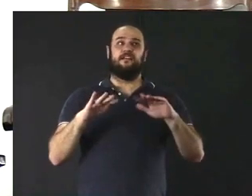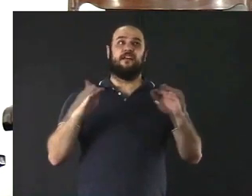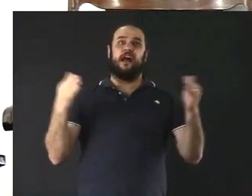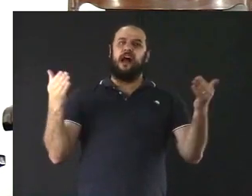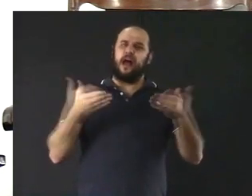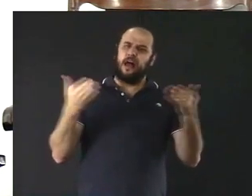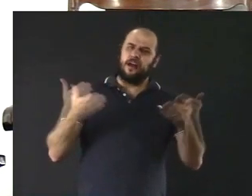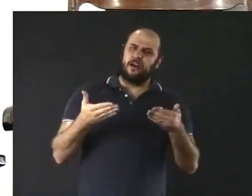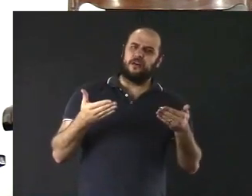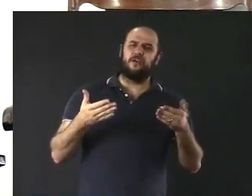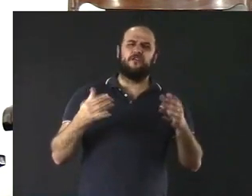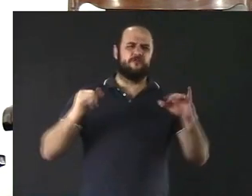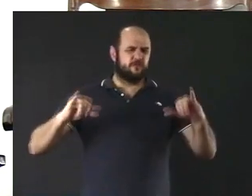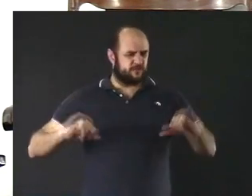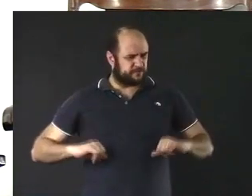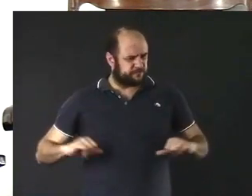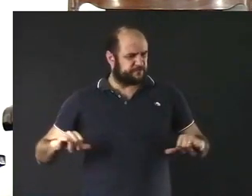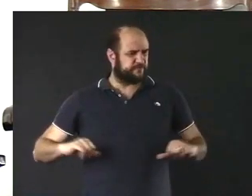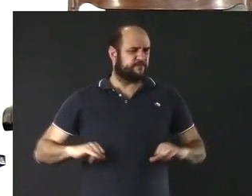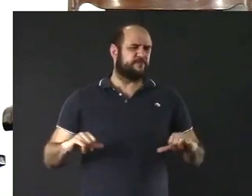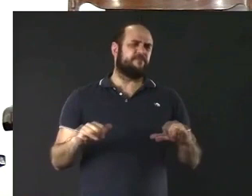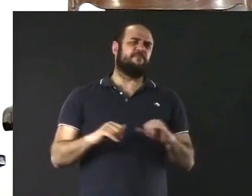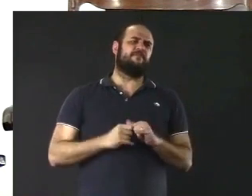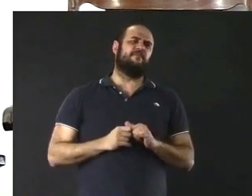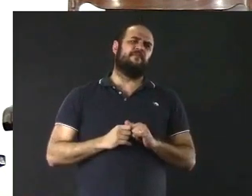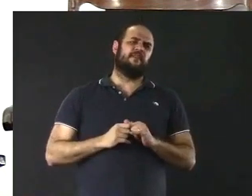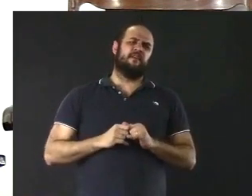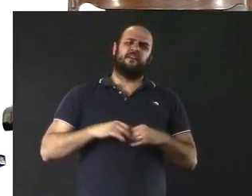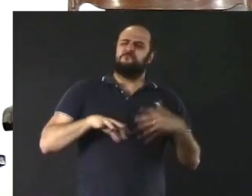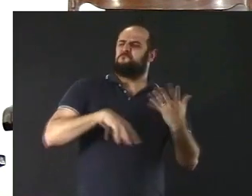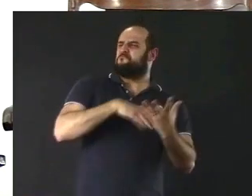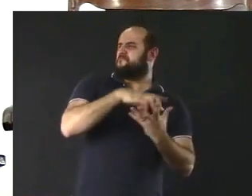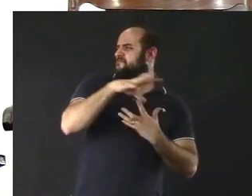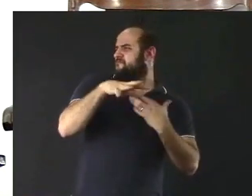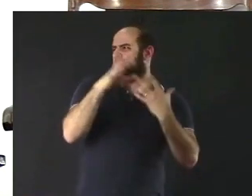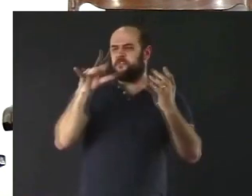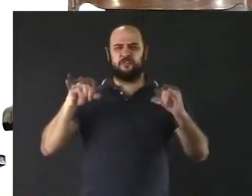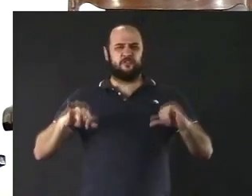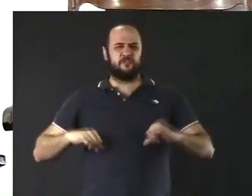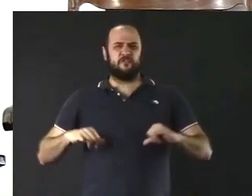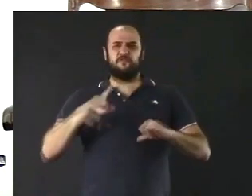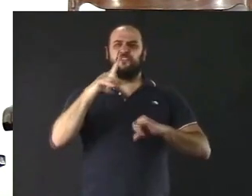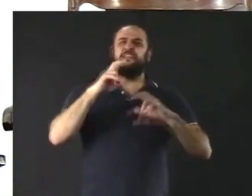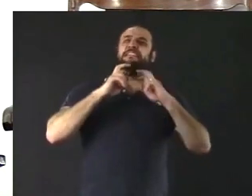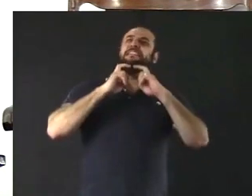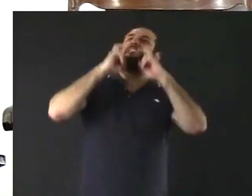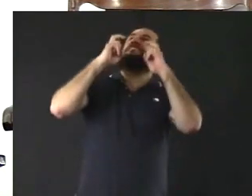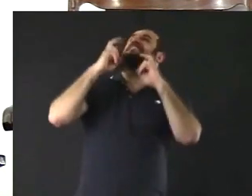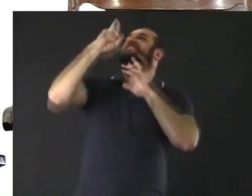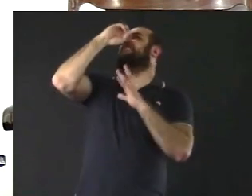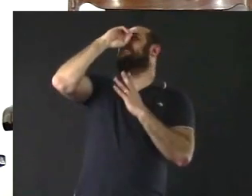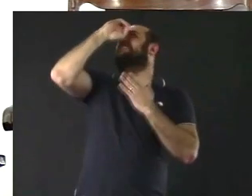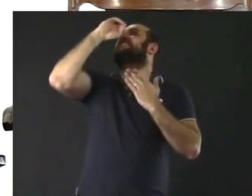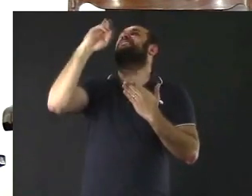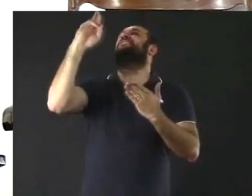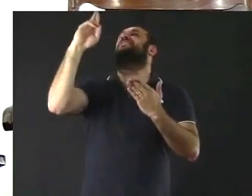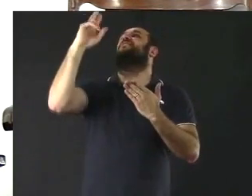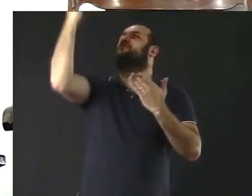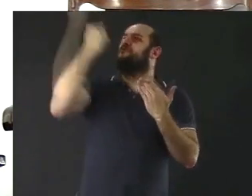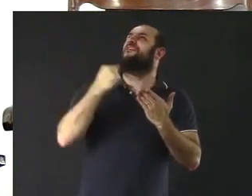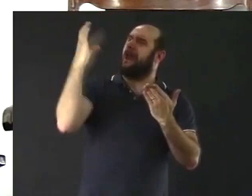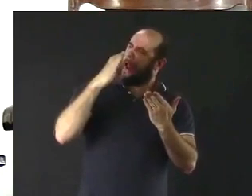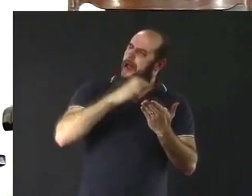no sofrimento, em meio a todo esse caos, você tem clamado: Senhor,